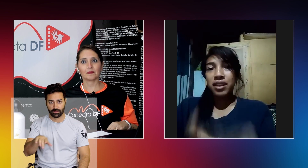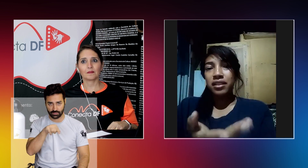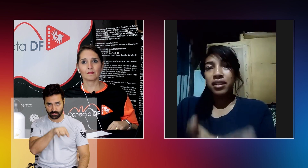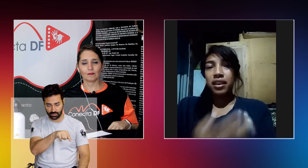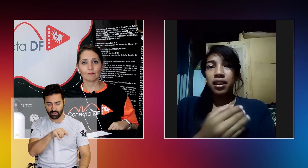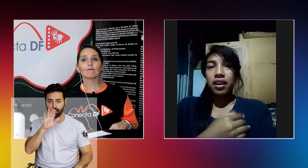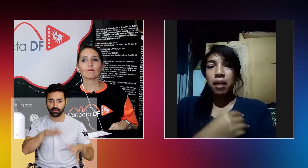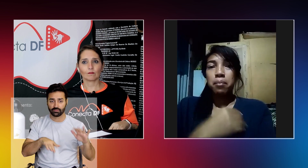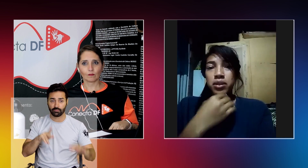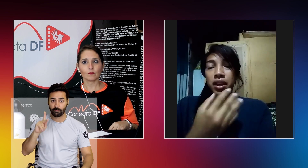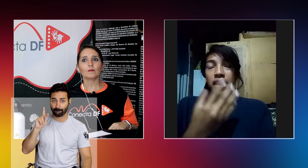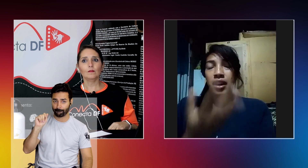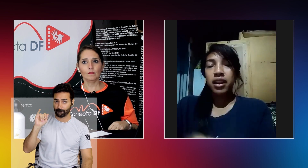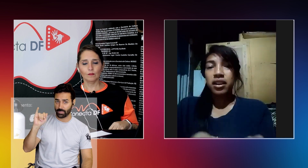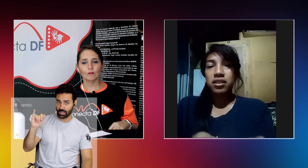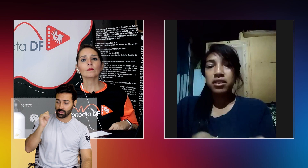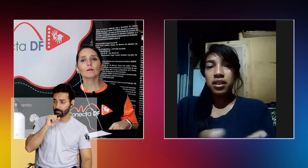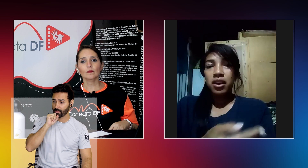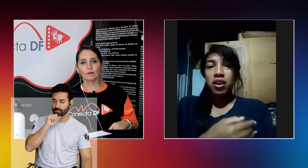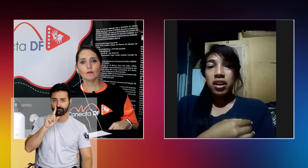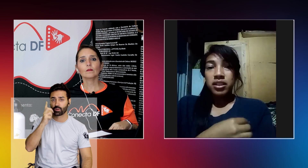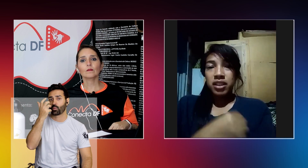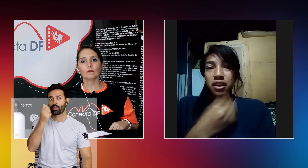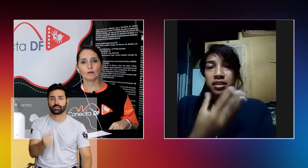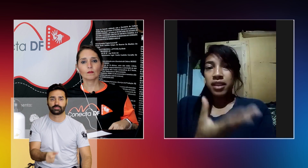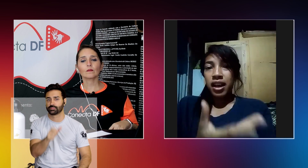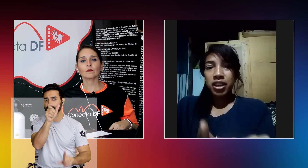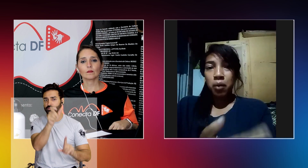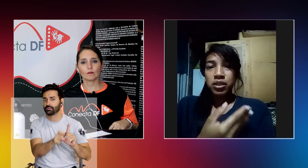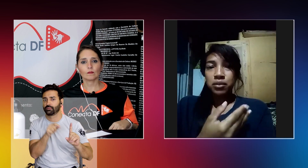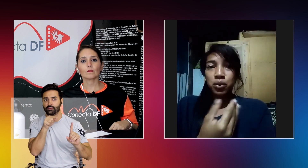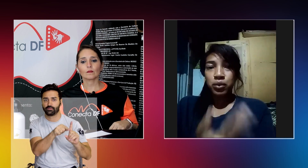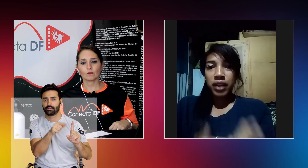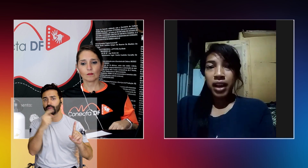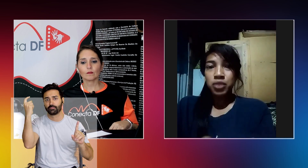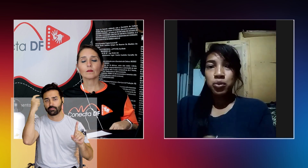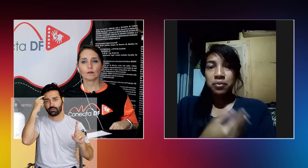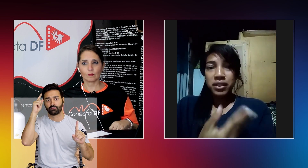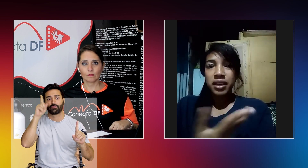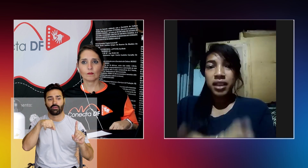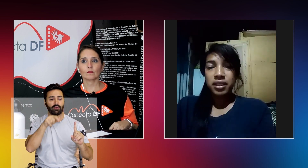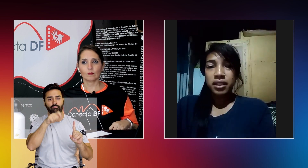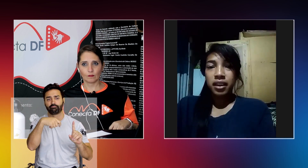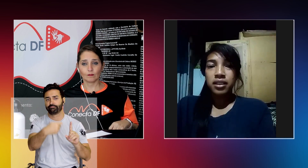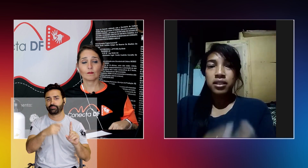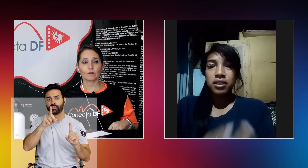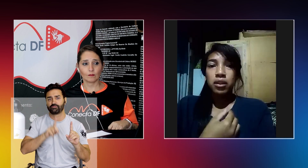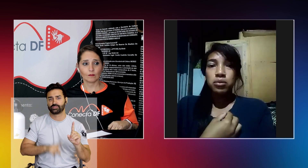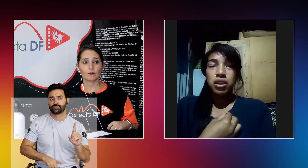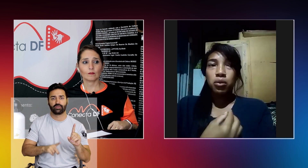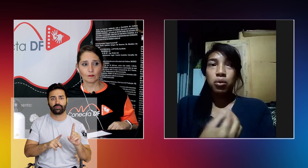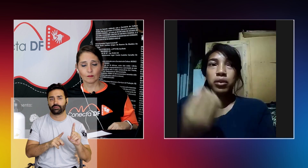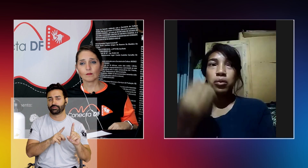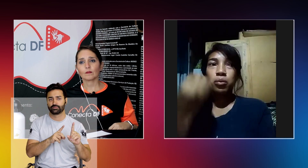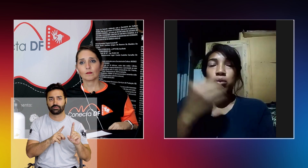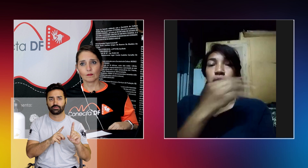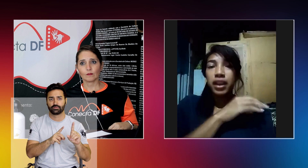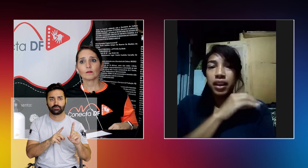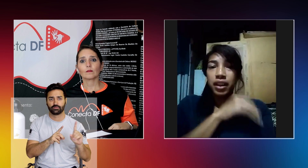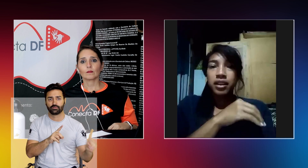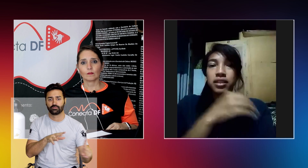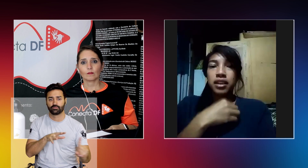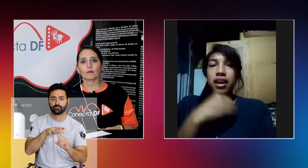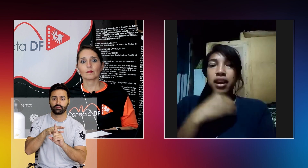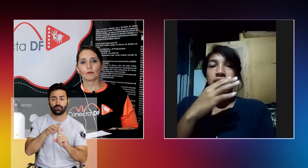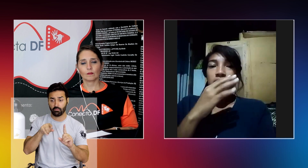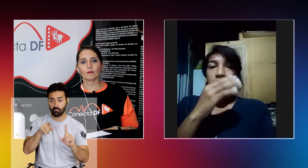aceitam ter a criança, já acho que é uma dificuldade, uma deficiência, né? Eles não se incluem no mundo da criança